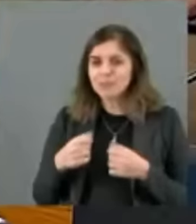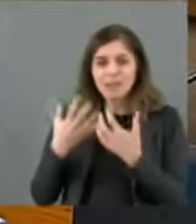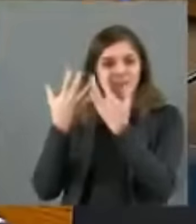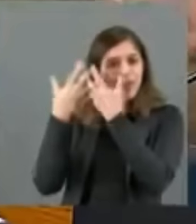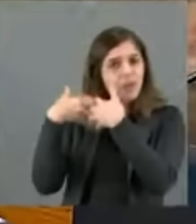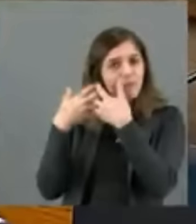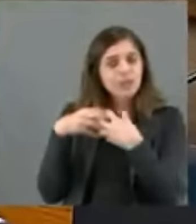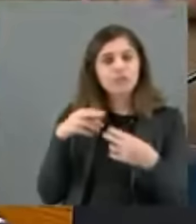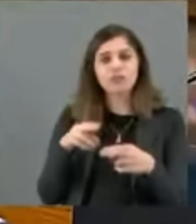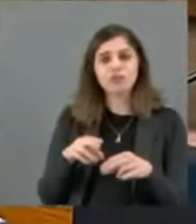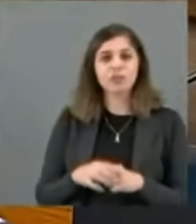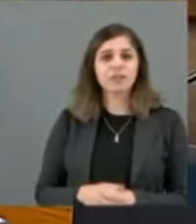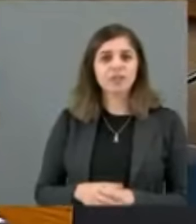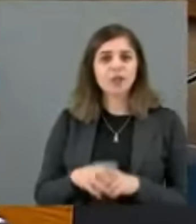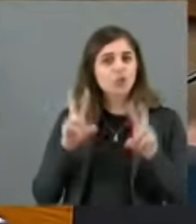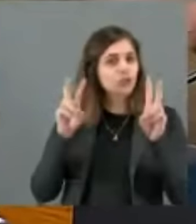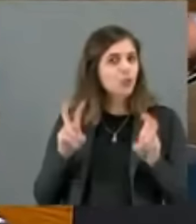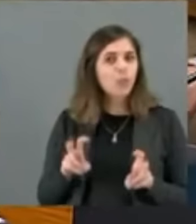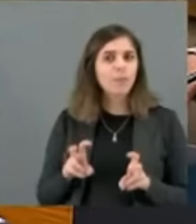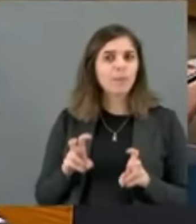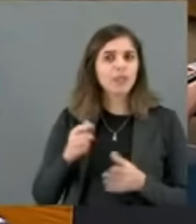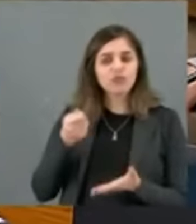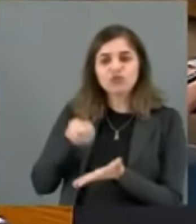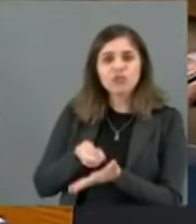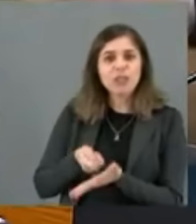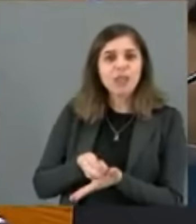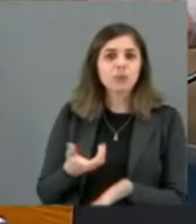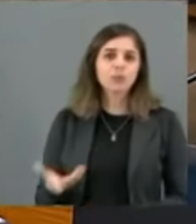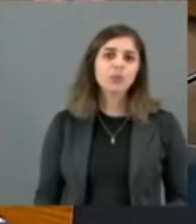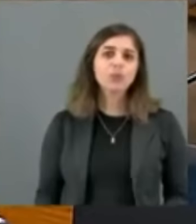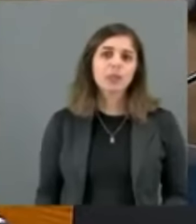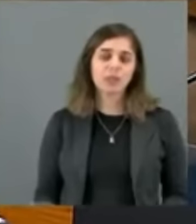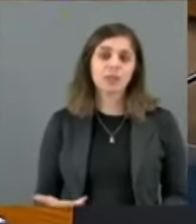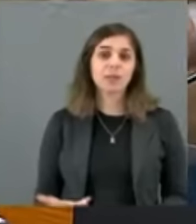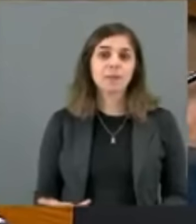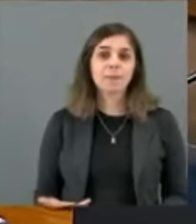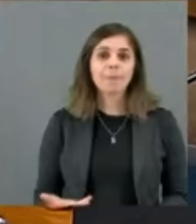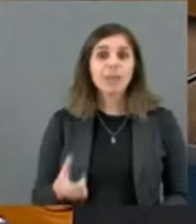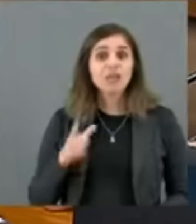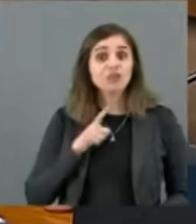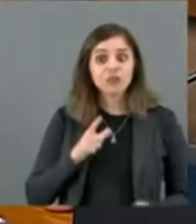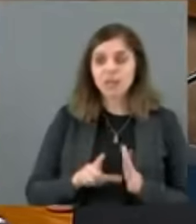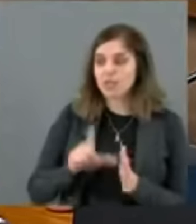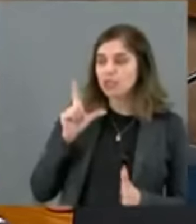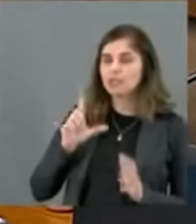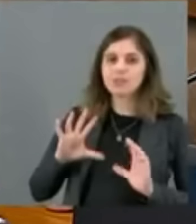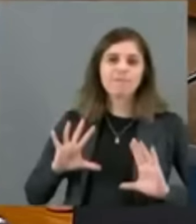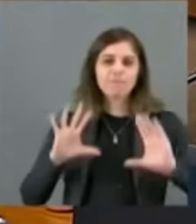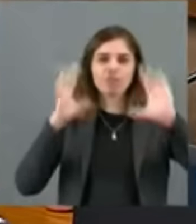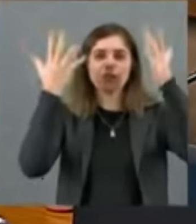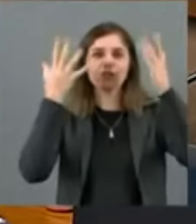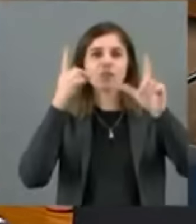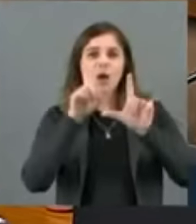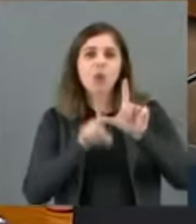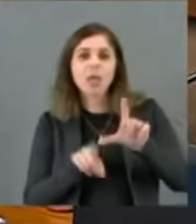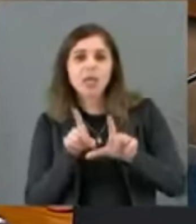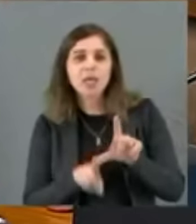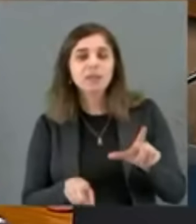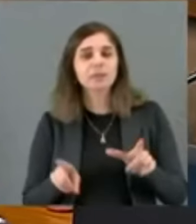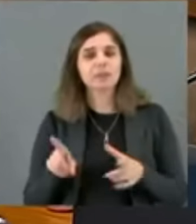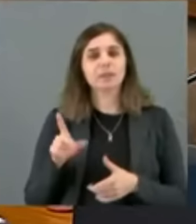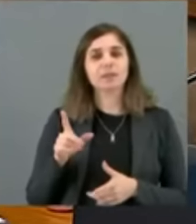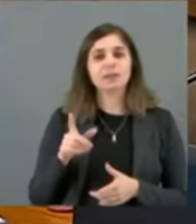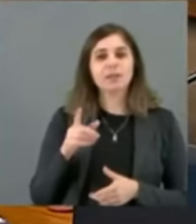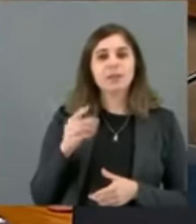não se lembra dos festivais? Quem aqui não se lembra das letras maravilhosas para tentar burlar a